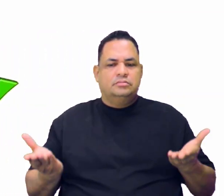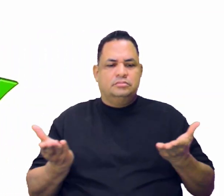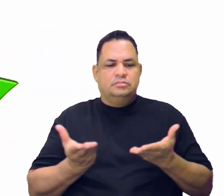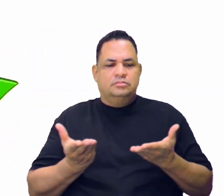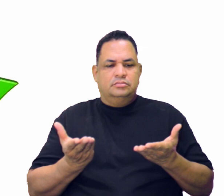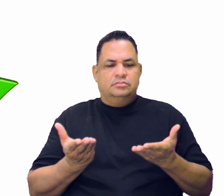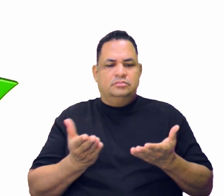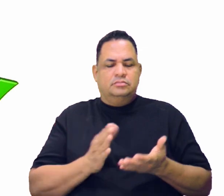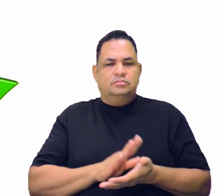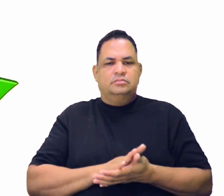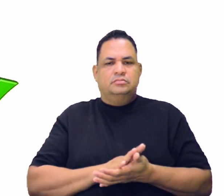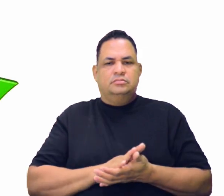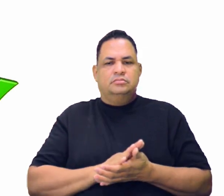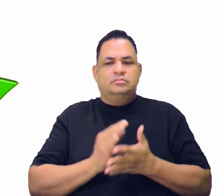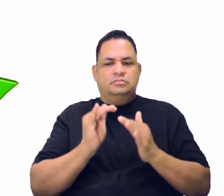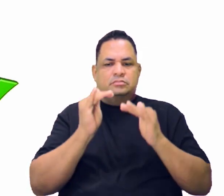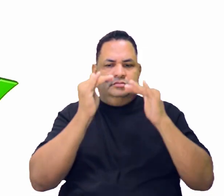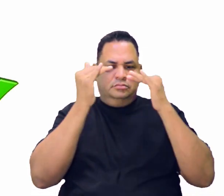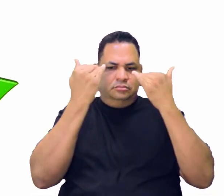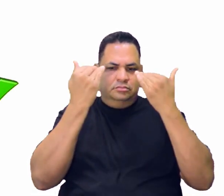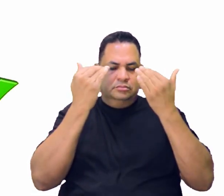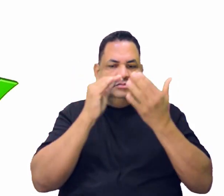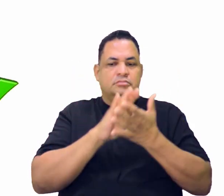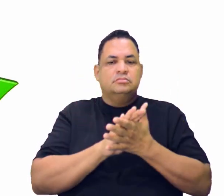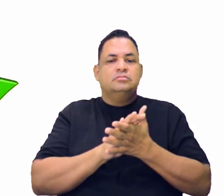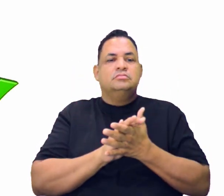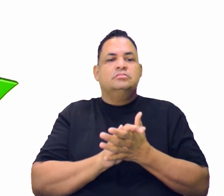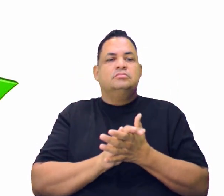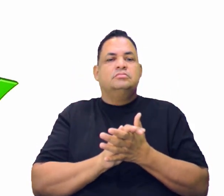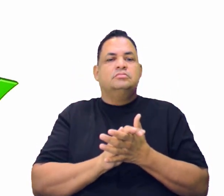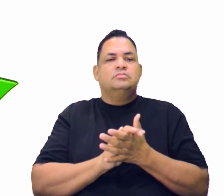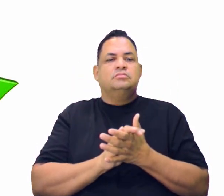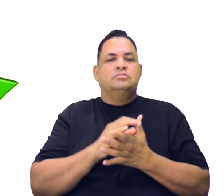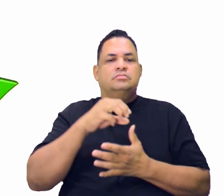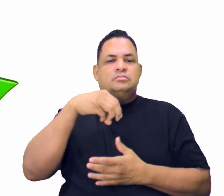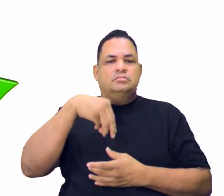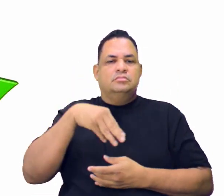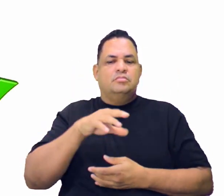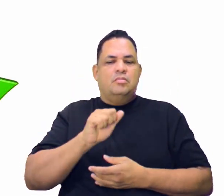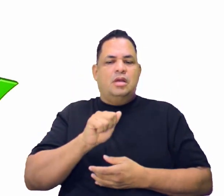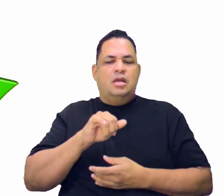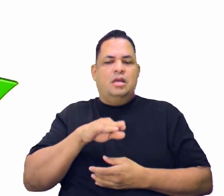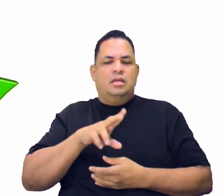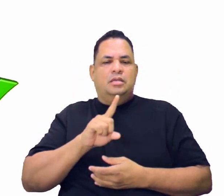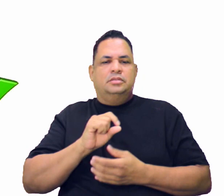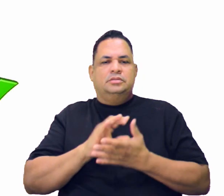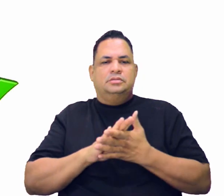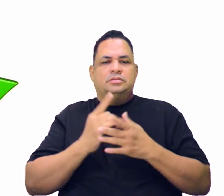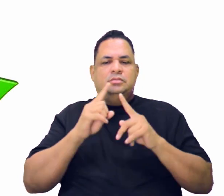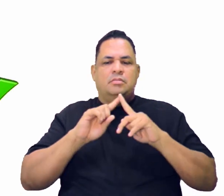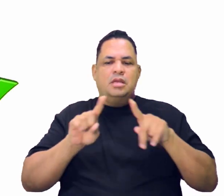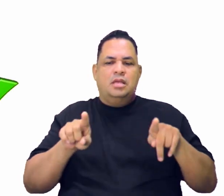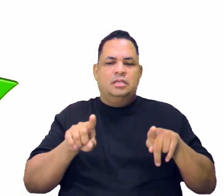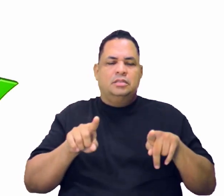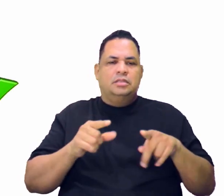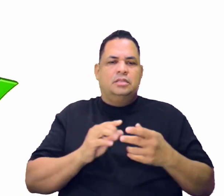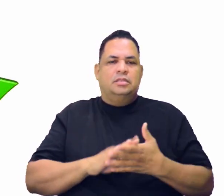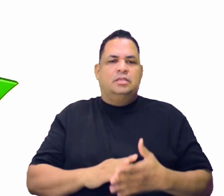Agora, você vai prestar atenção na questão do mais e